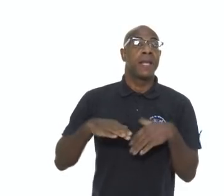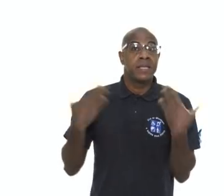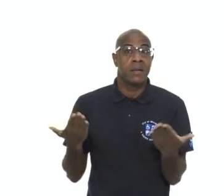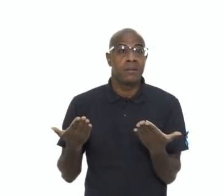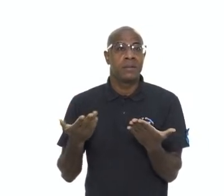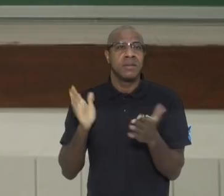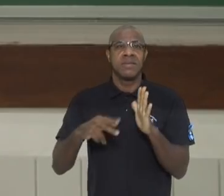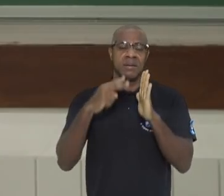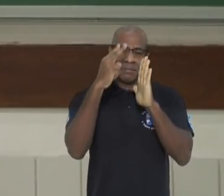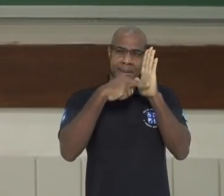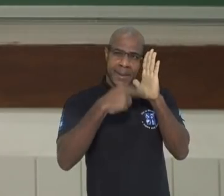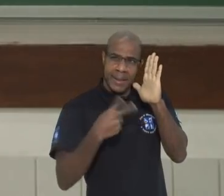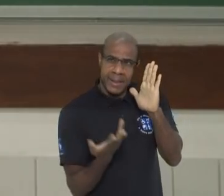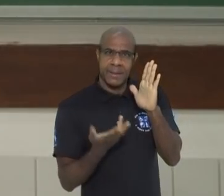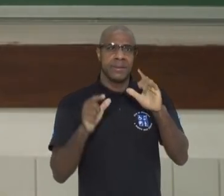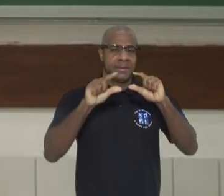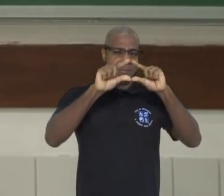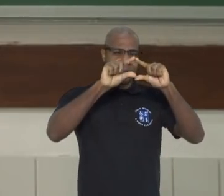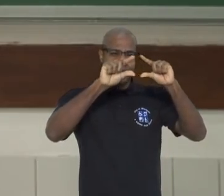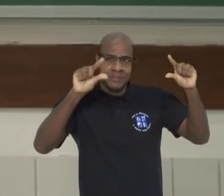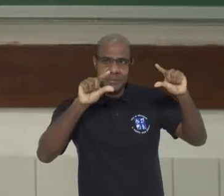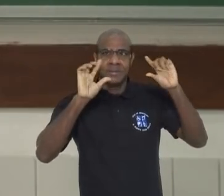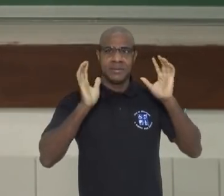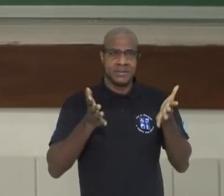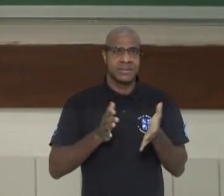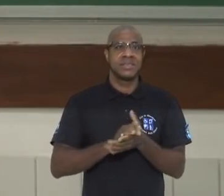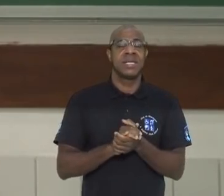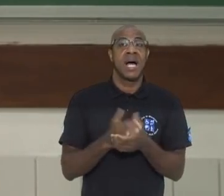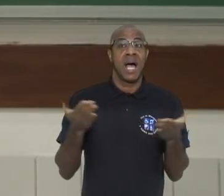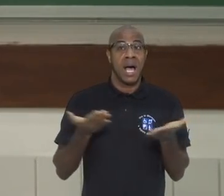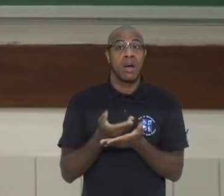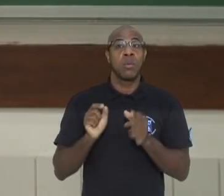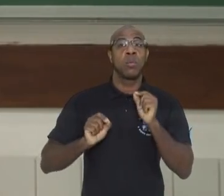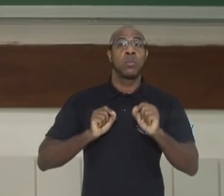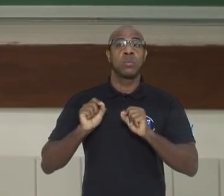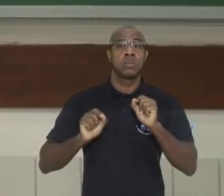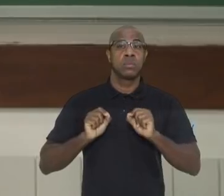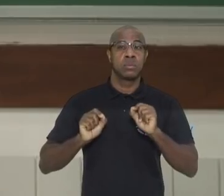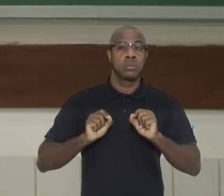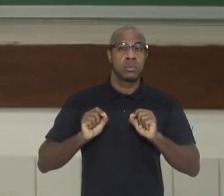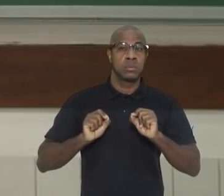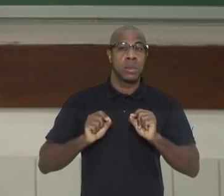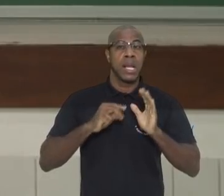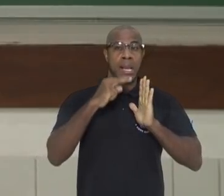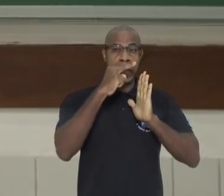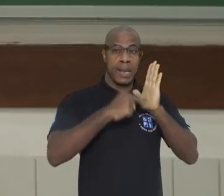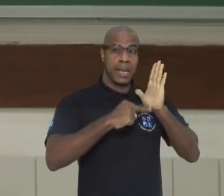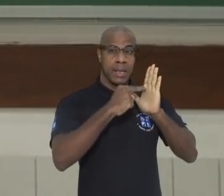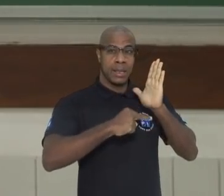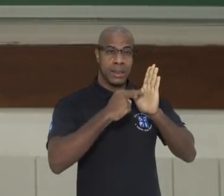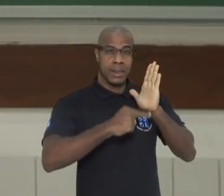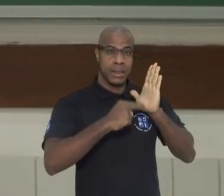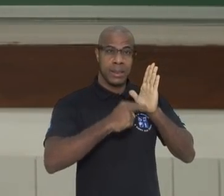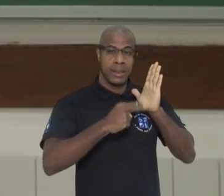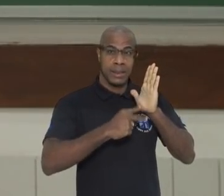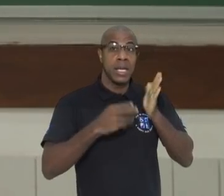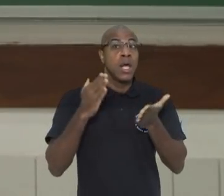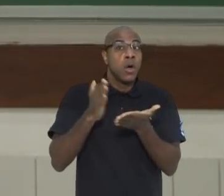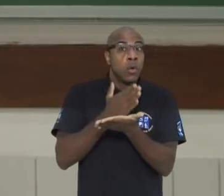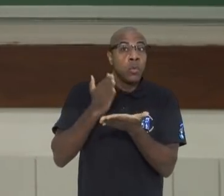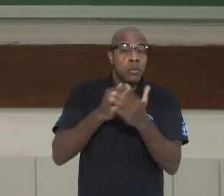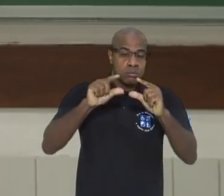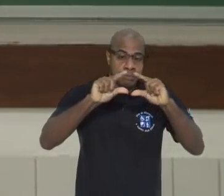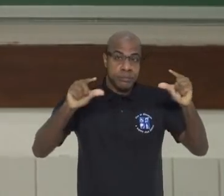então, esse trecho do Pequeno Príncipe, nós vamos ler agora o trecho do livro,